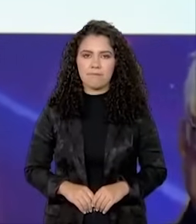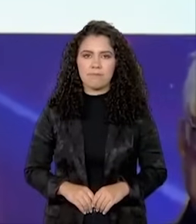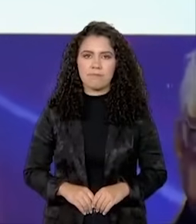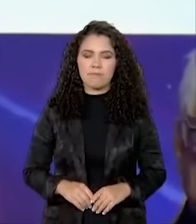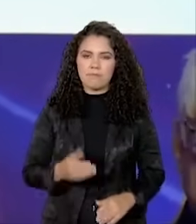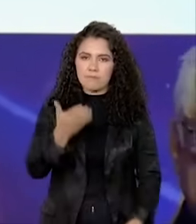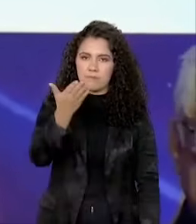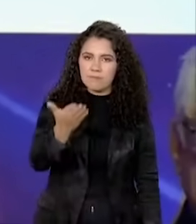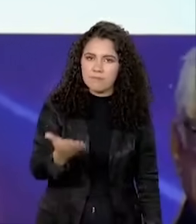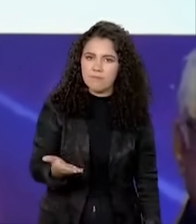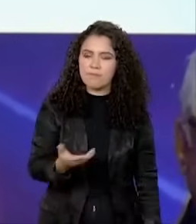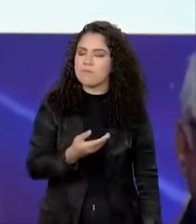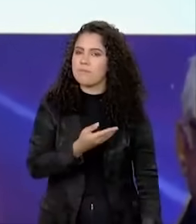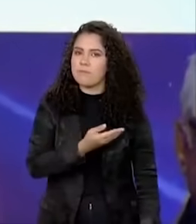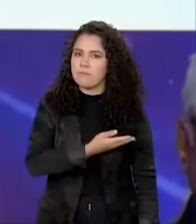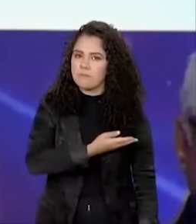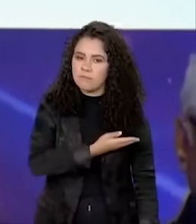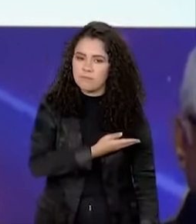companheiro